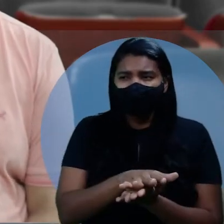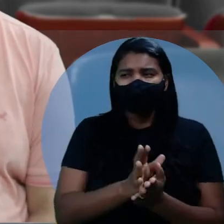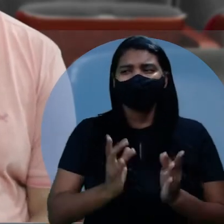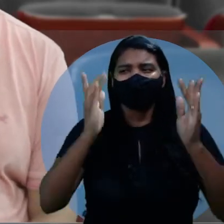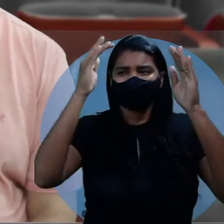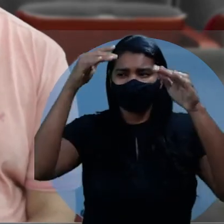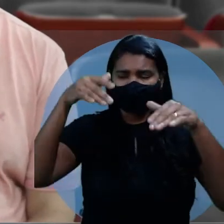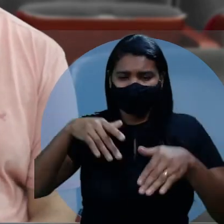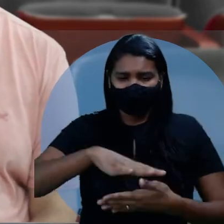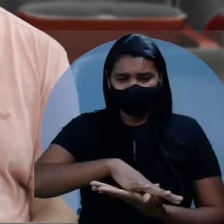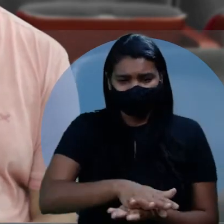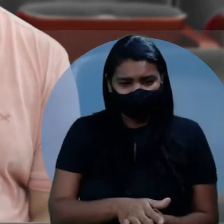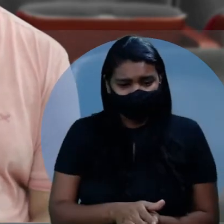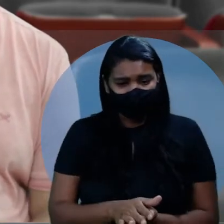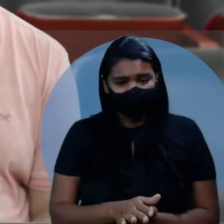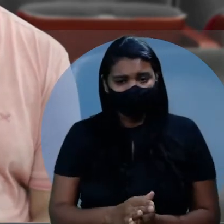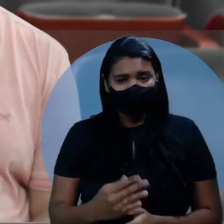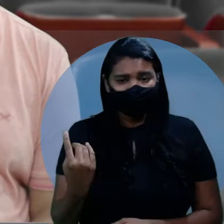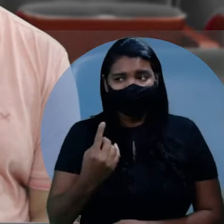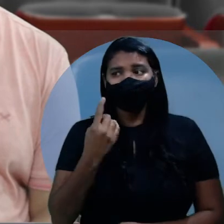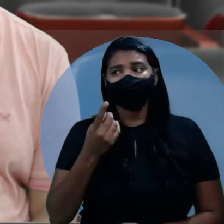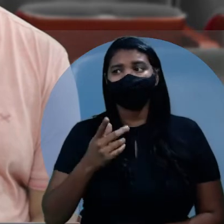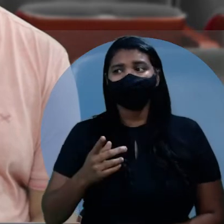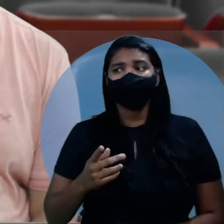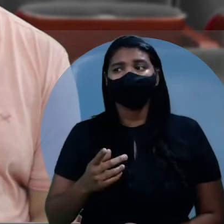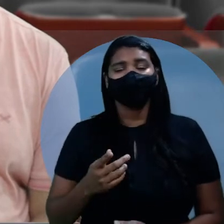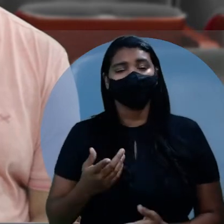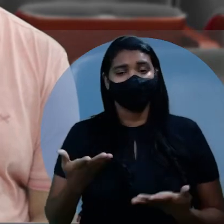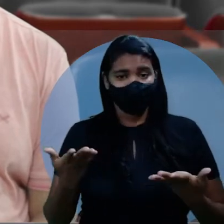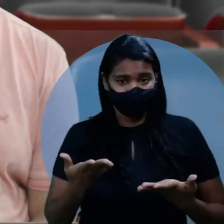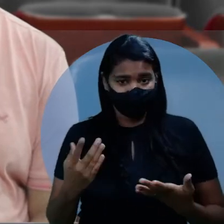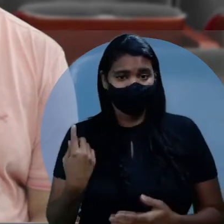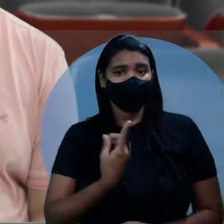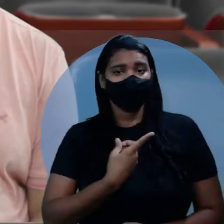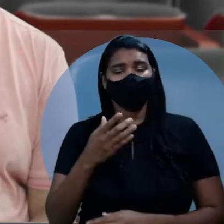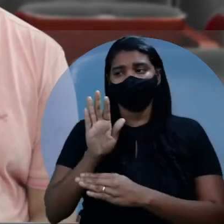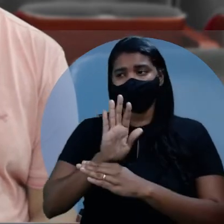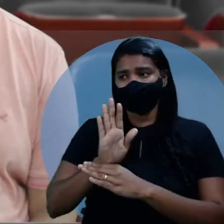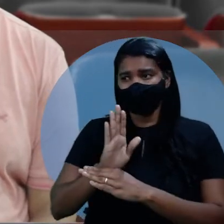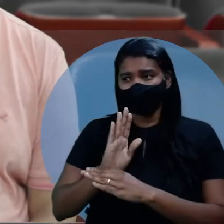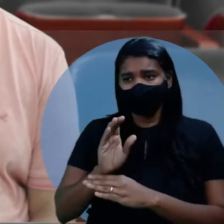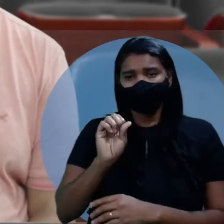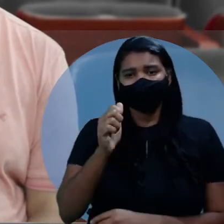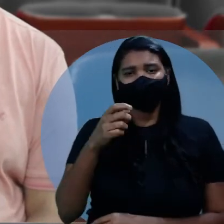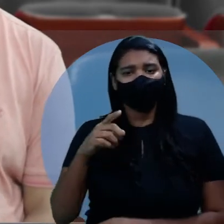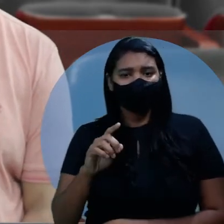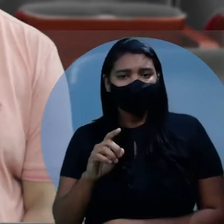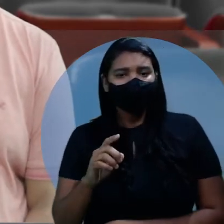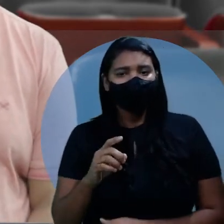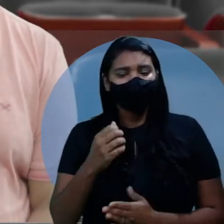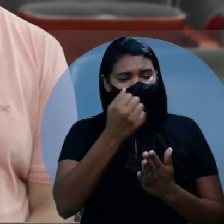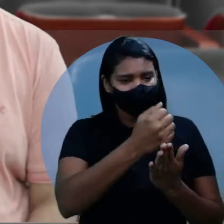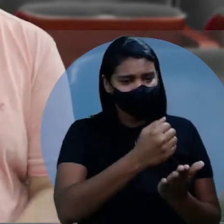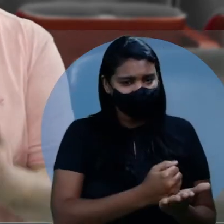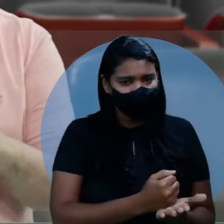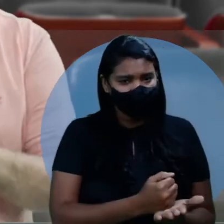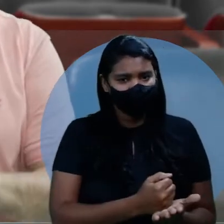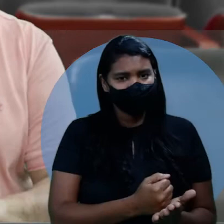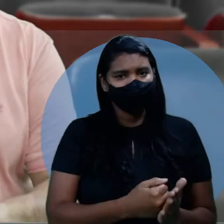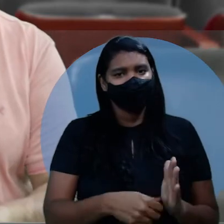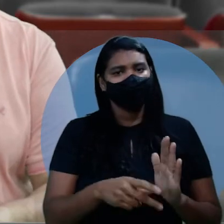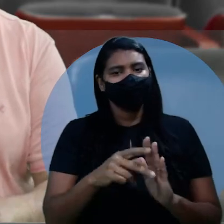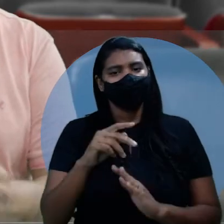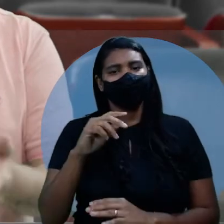o único que persiste, graças ao governo do estado, é justamente o nosso São Luís, que ele foi tombado pelo patrimônio histórico. E é